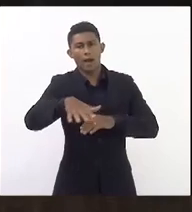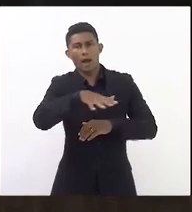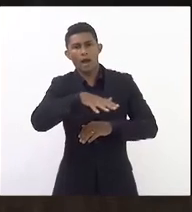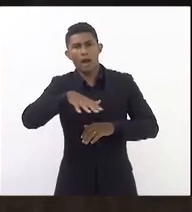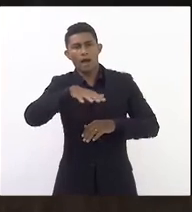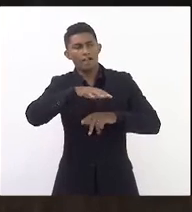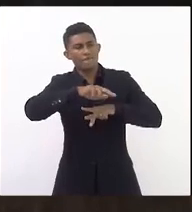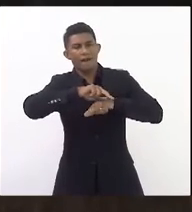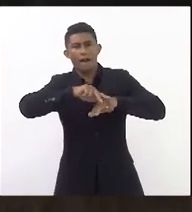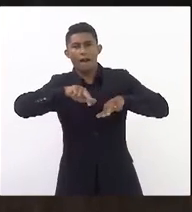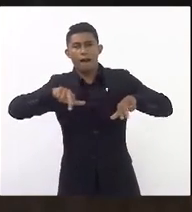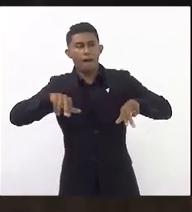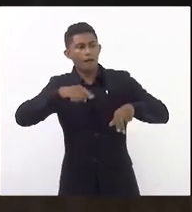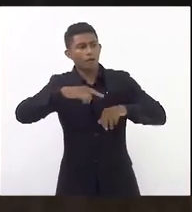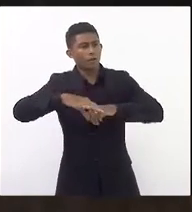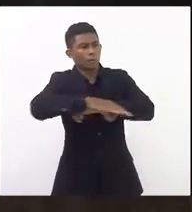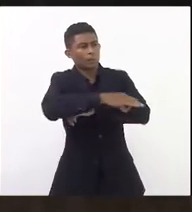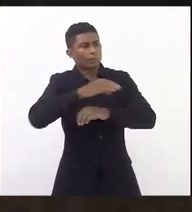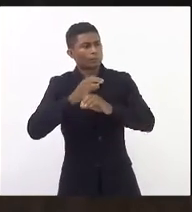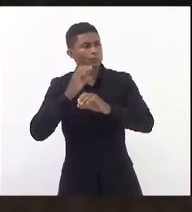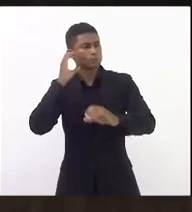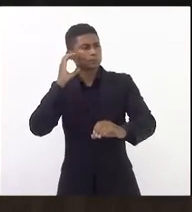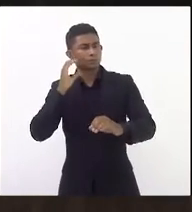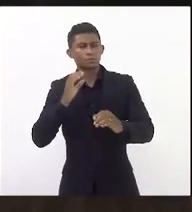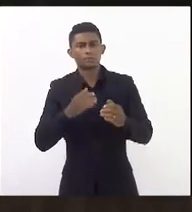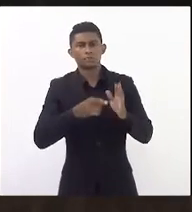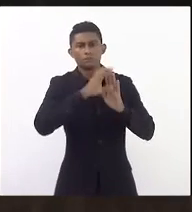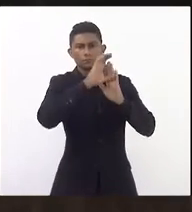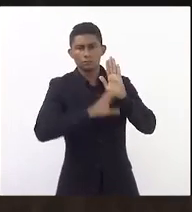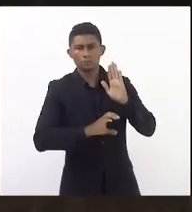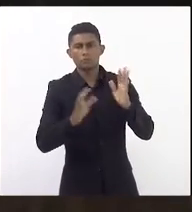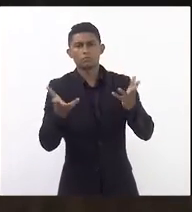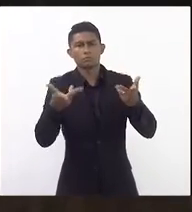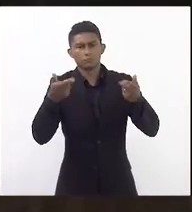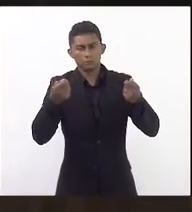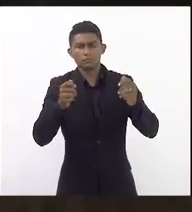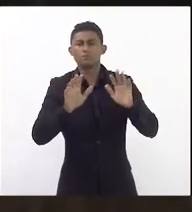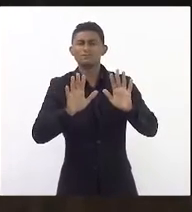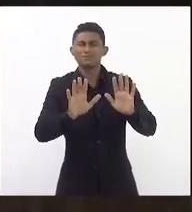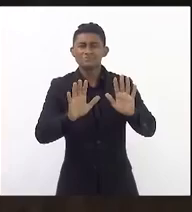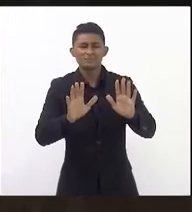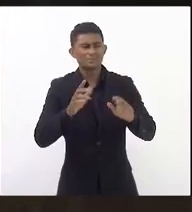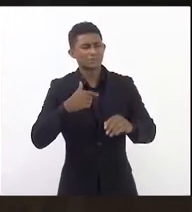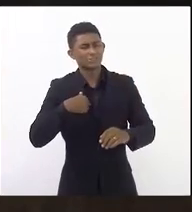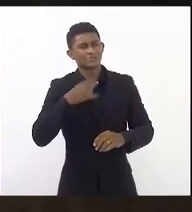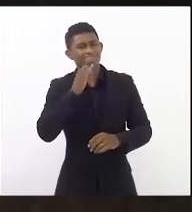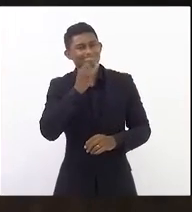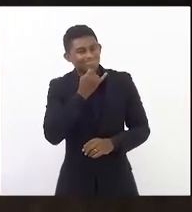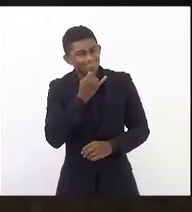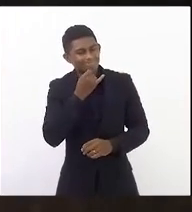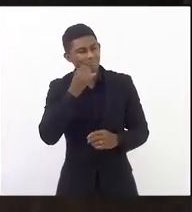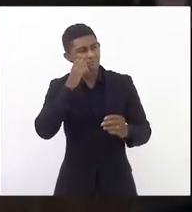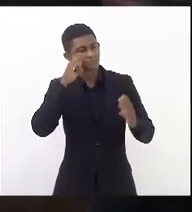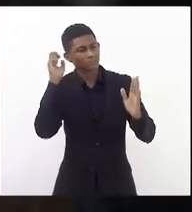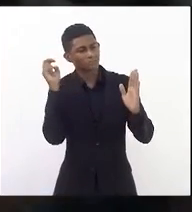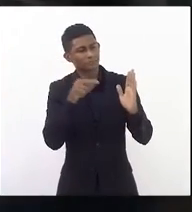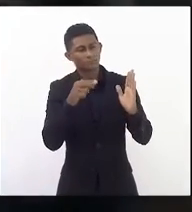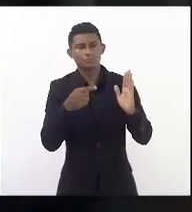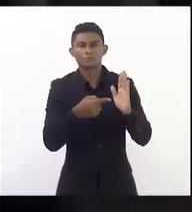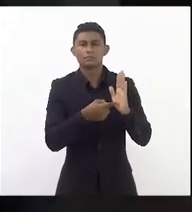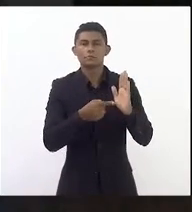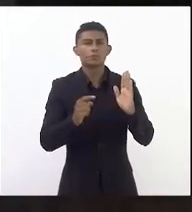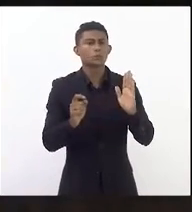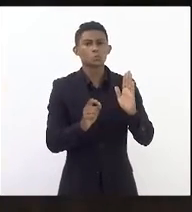um currículo qualificado, mas infelizmente podemos notar que na formação